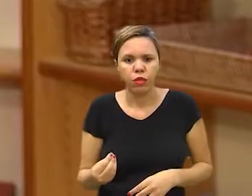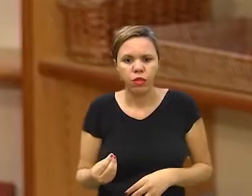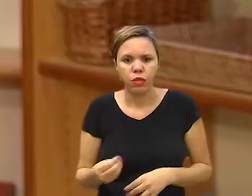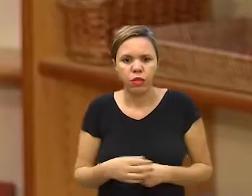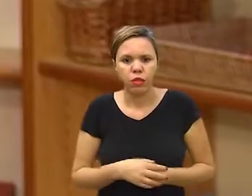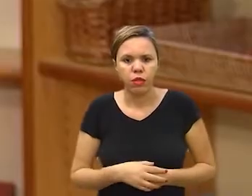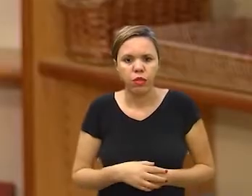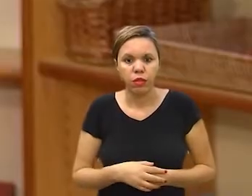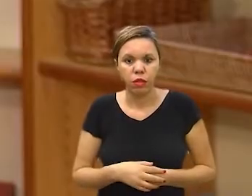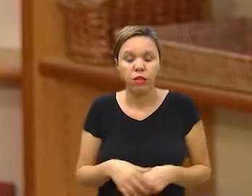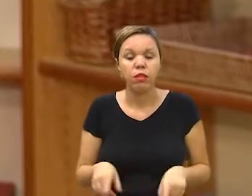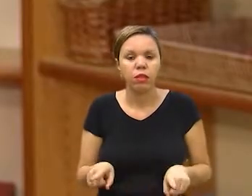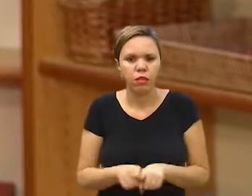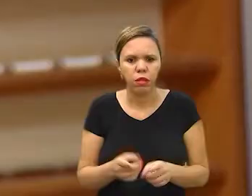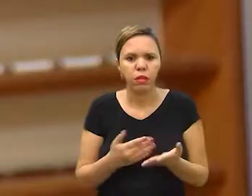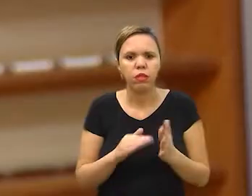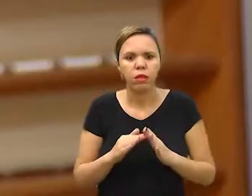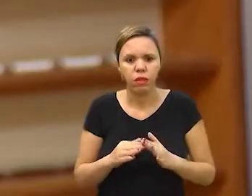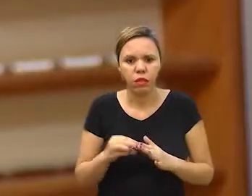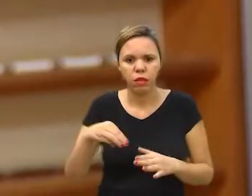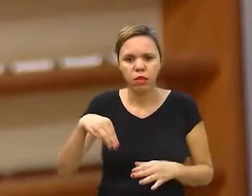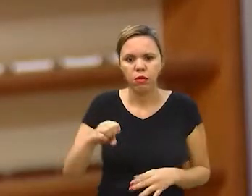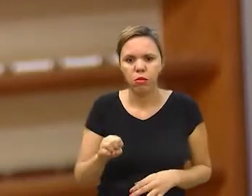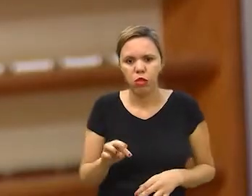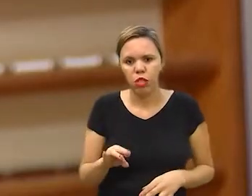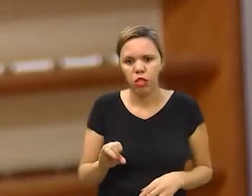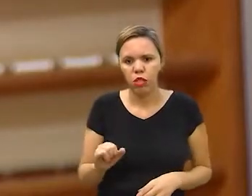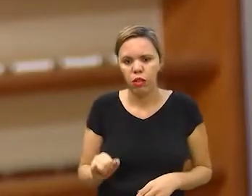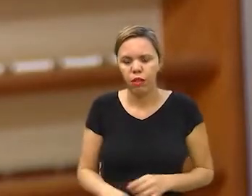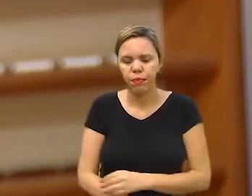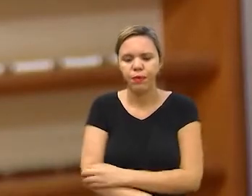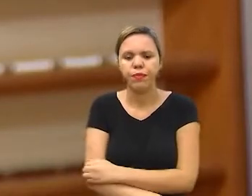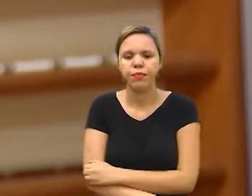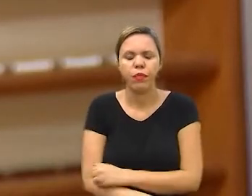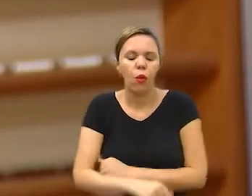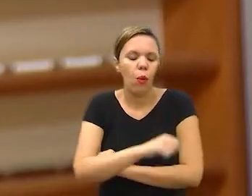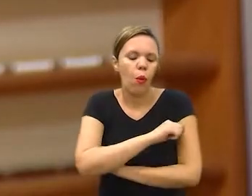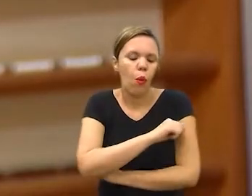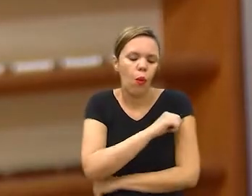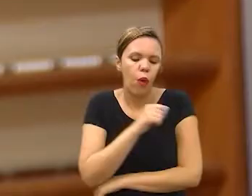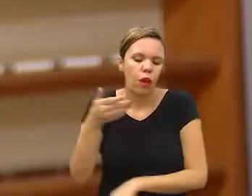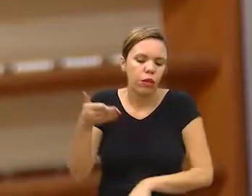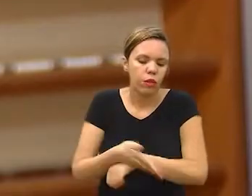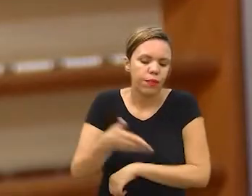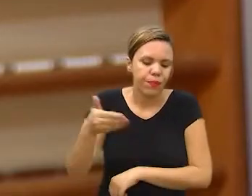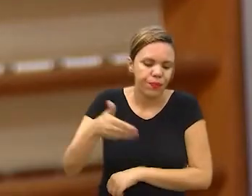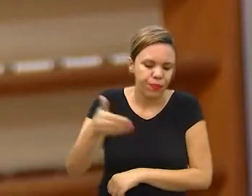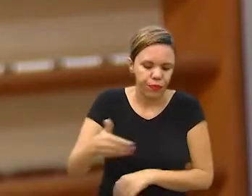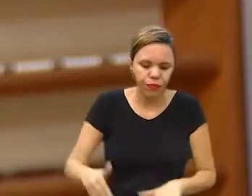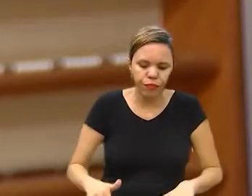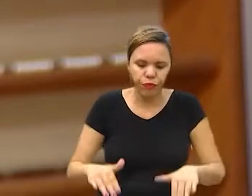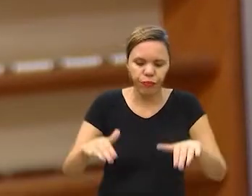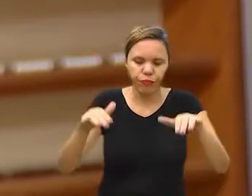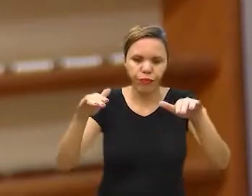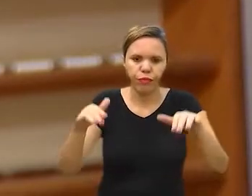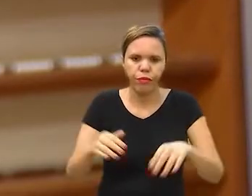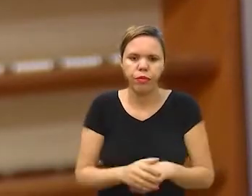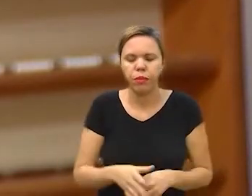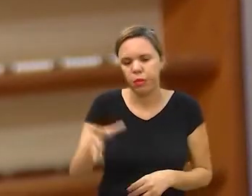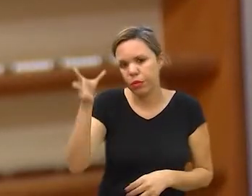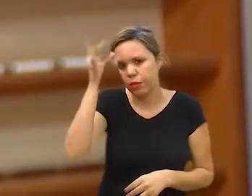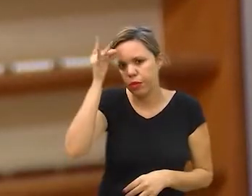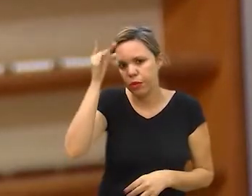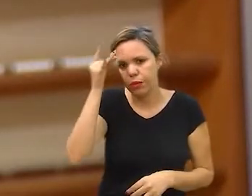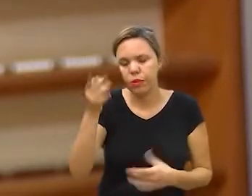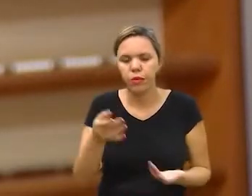estão buscando também escolas Montessori. Agora, o aluno que passa, né, pelo Montessori e chega numa outra fase de